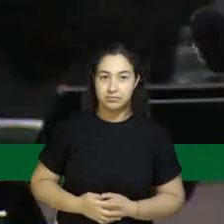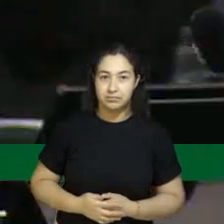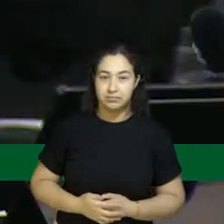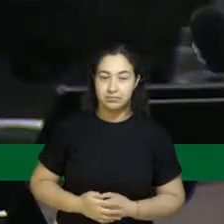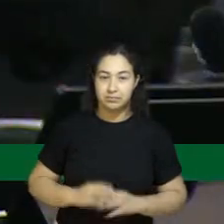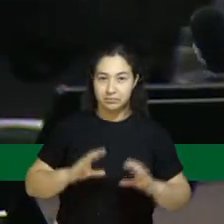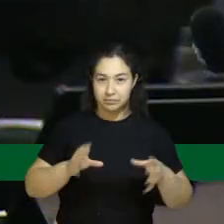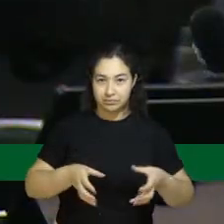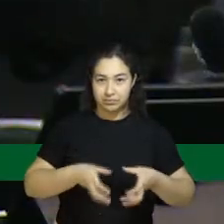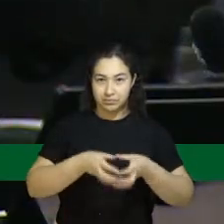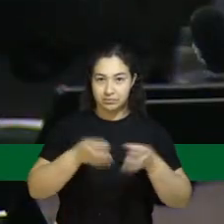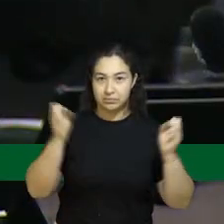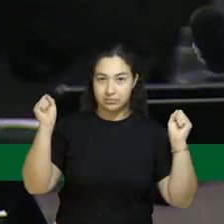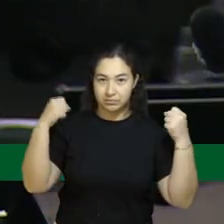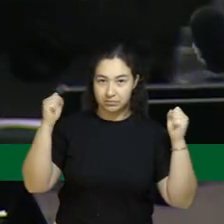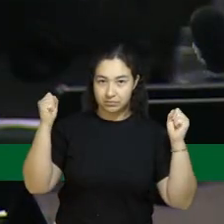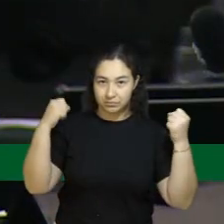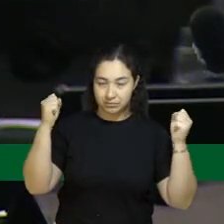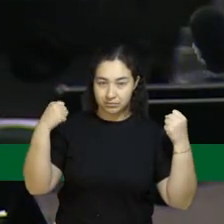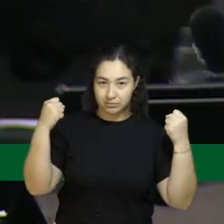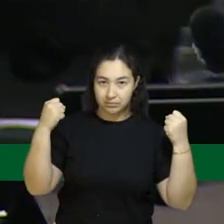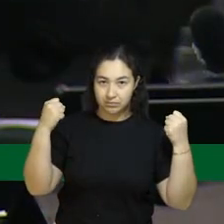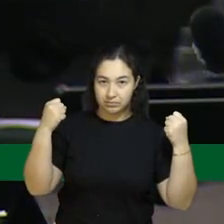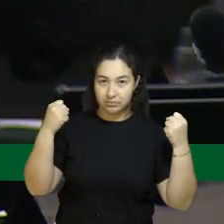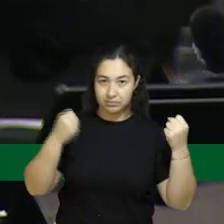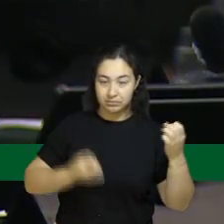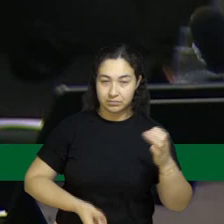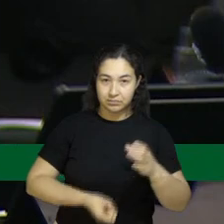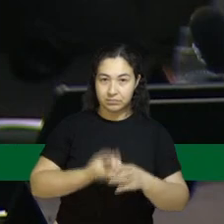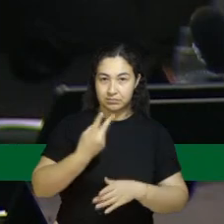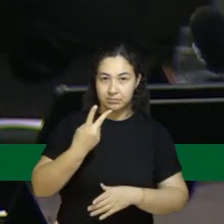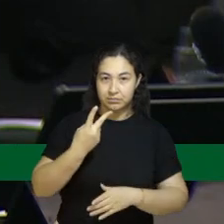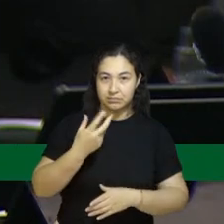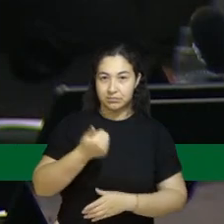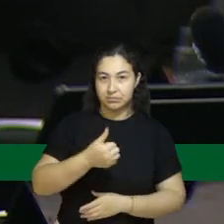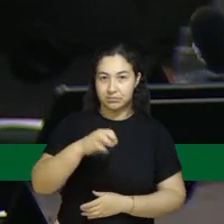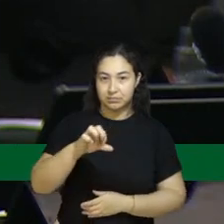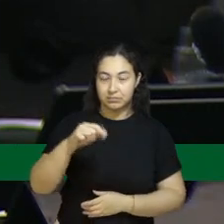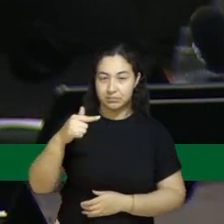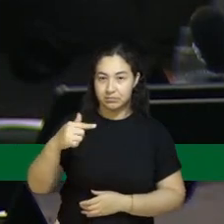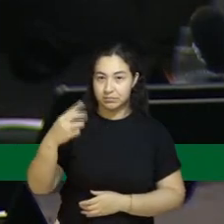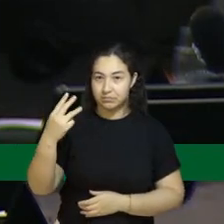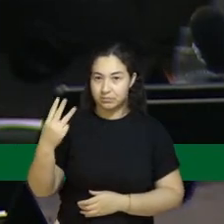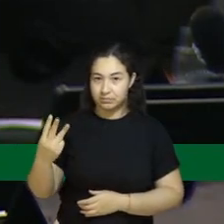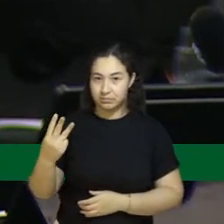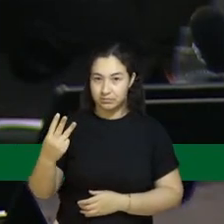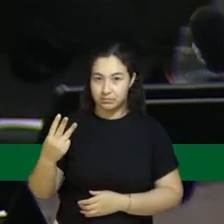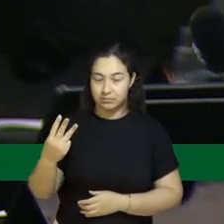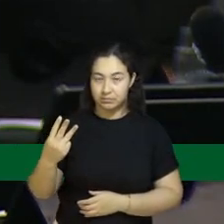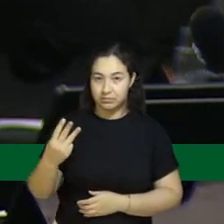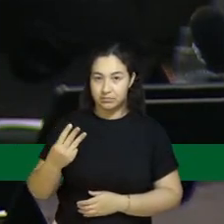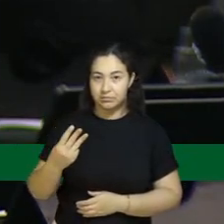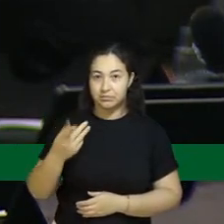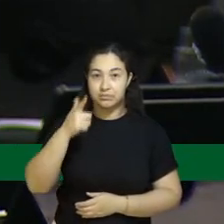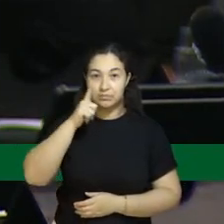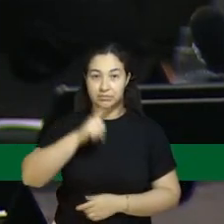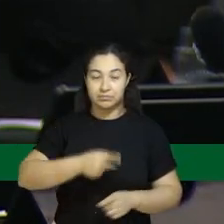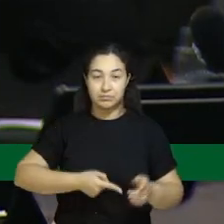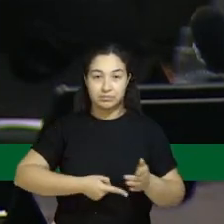Associação Chapecoense de Futebol, fundada em 10 de maio de 1973, conquistou o primeiro campeonato catarinense